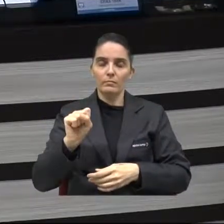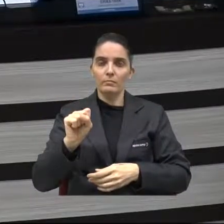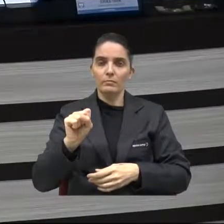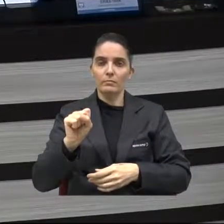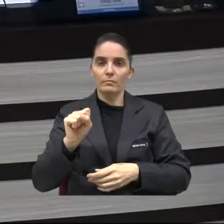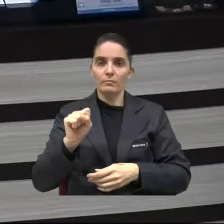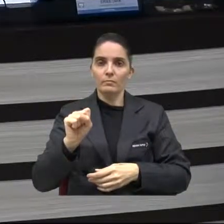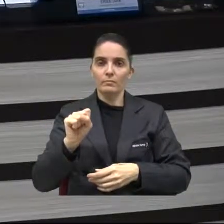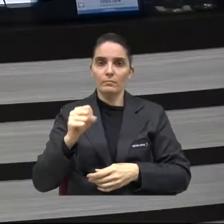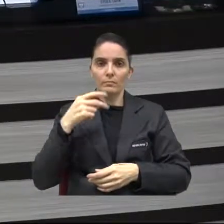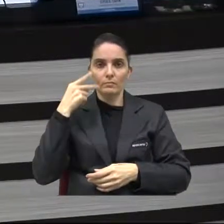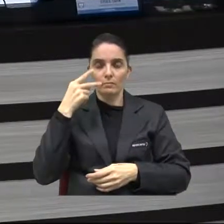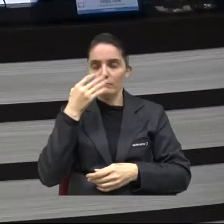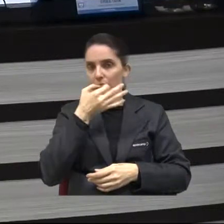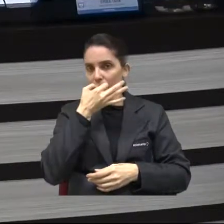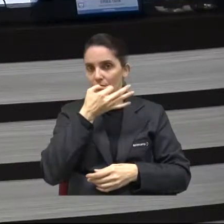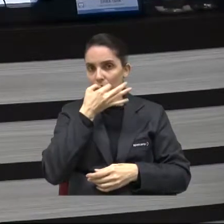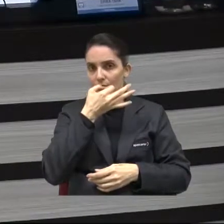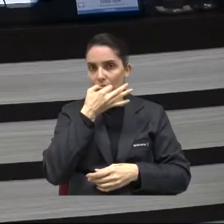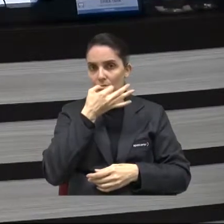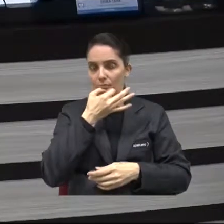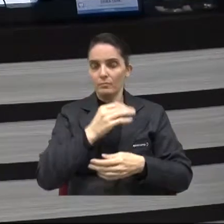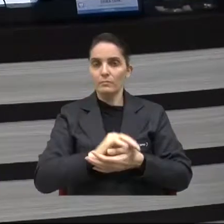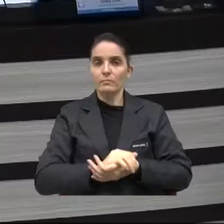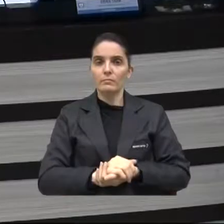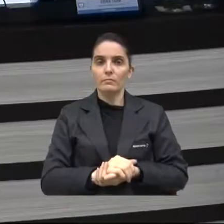44/2018. Algum vereador deseja discutir?